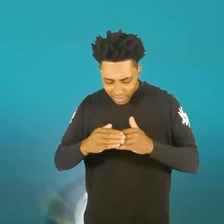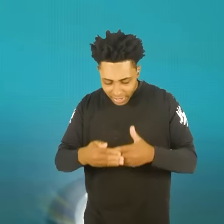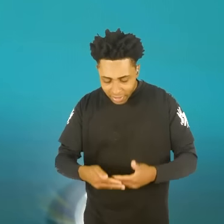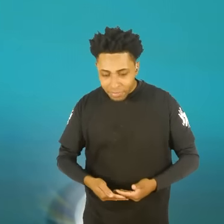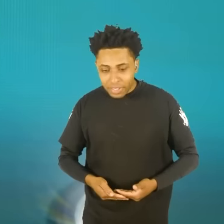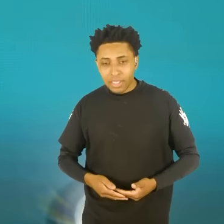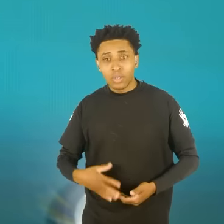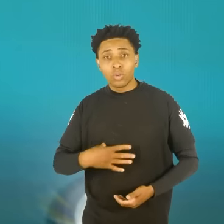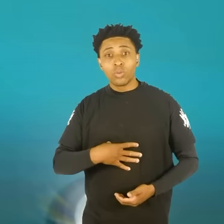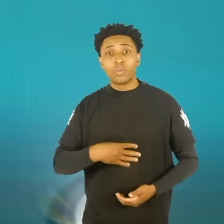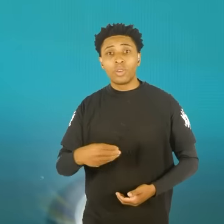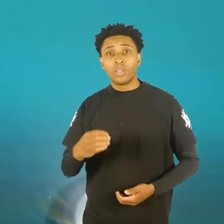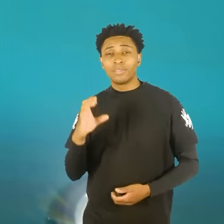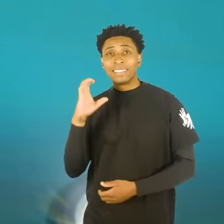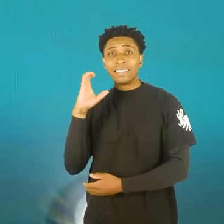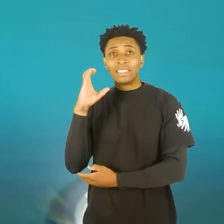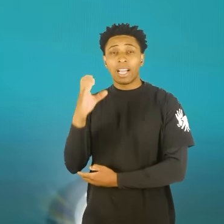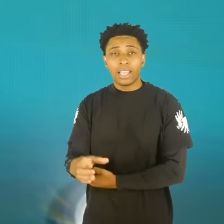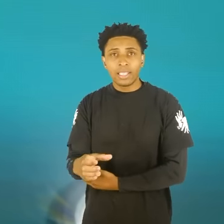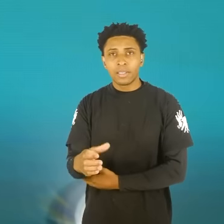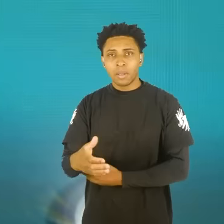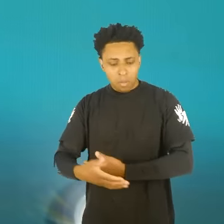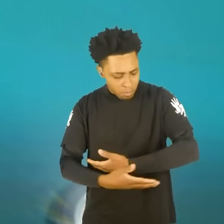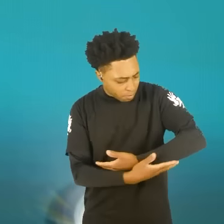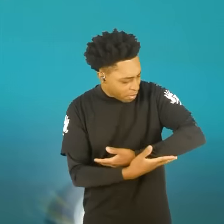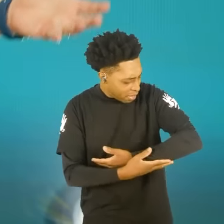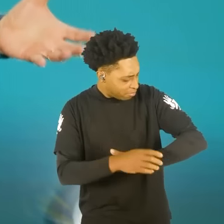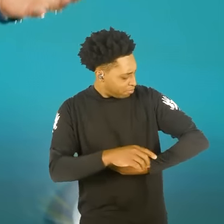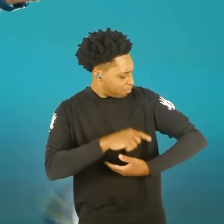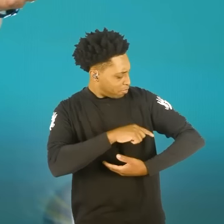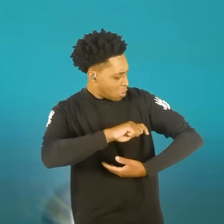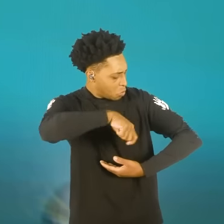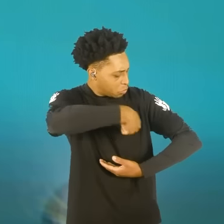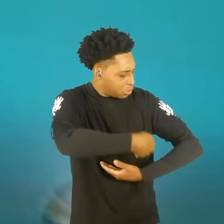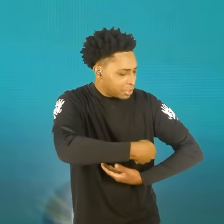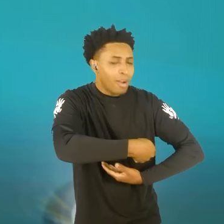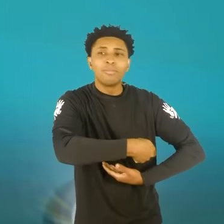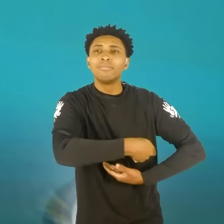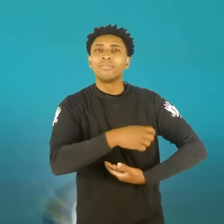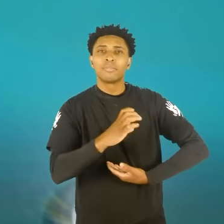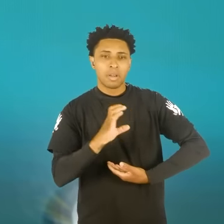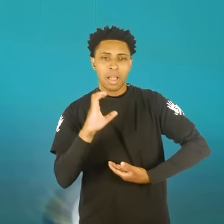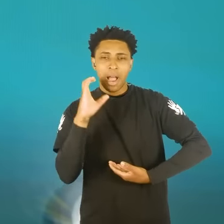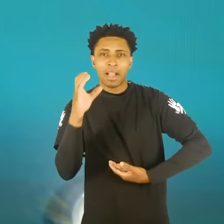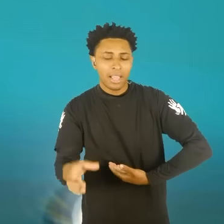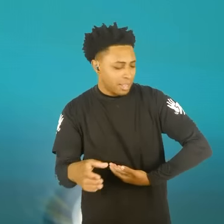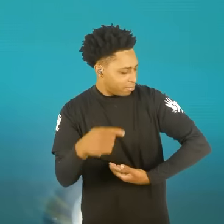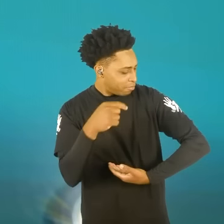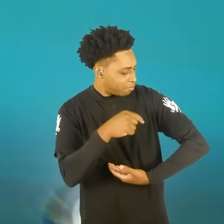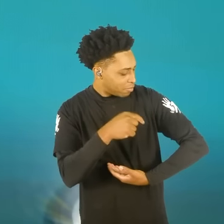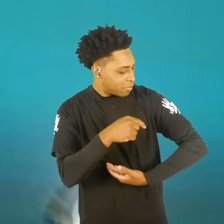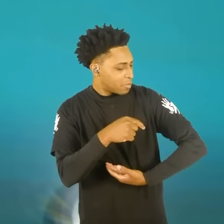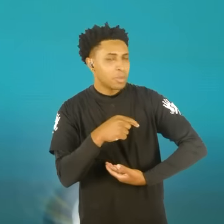Caim, e ela pega Caim nos braços, ela diz, olha, ele vai chamar Caim, por quê? Porque alcancei